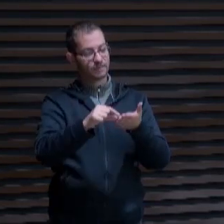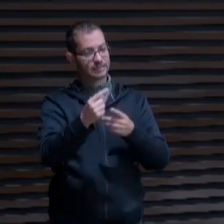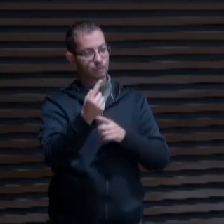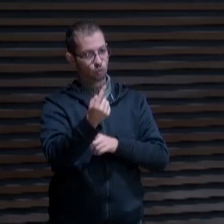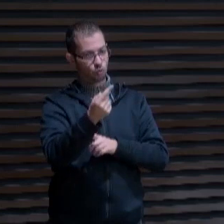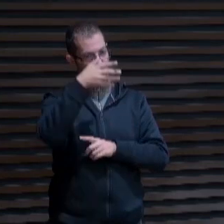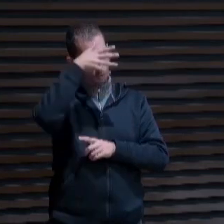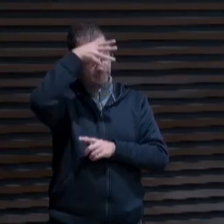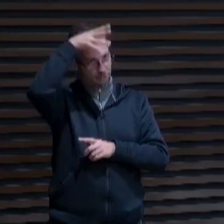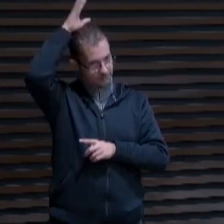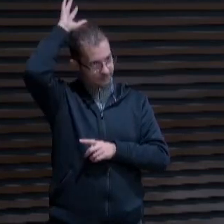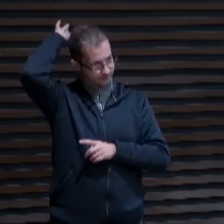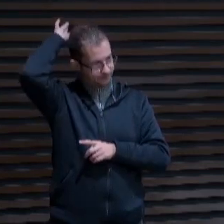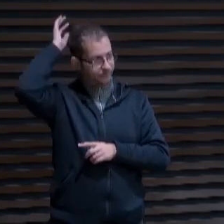favor.